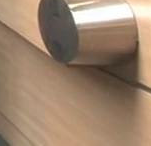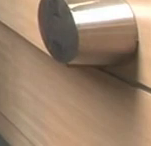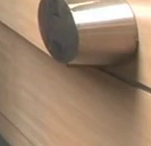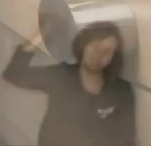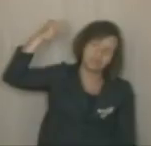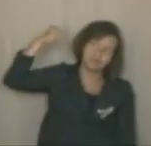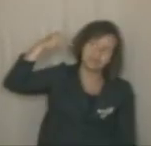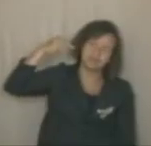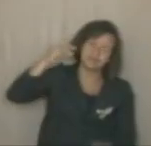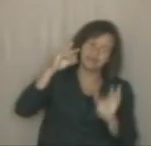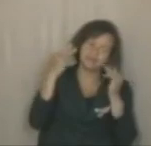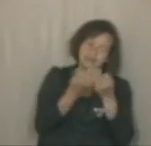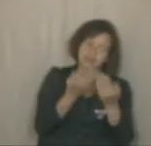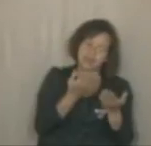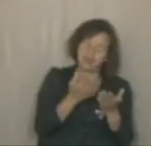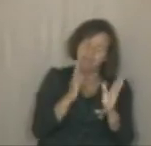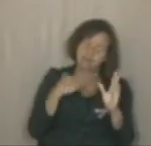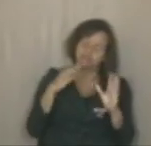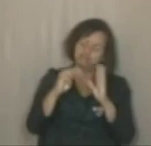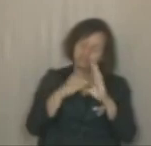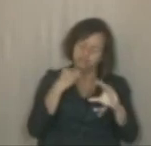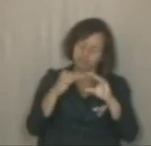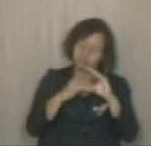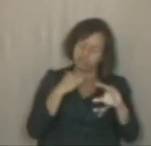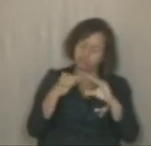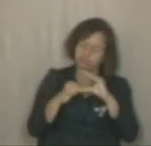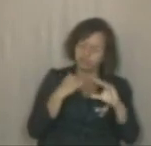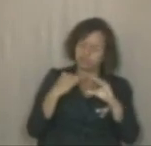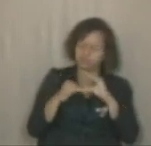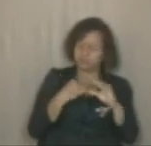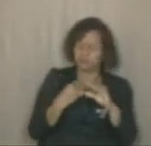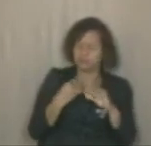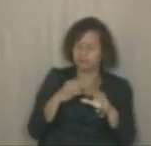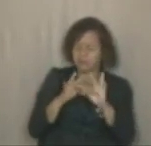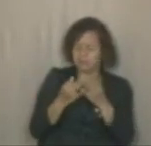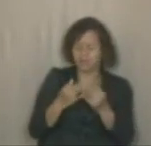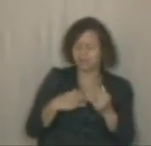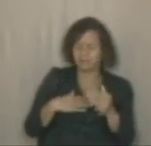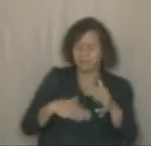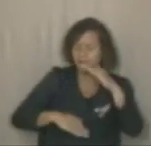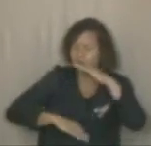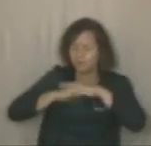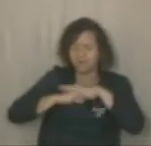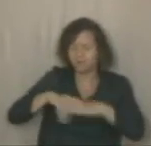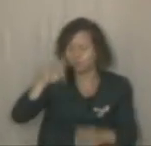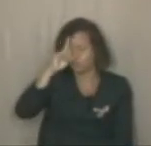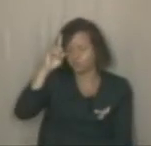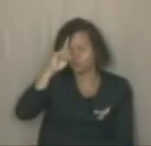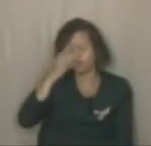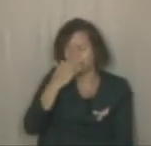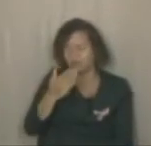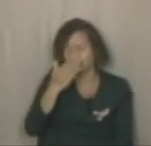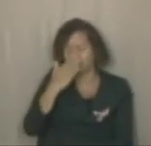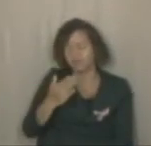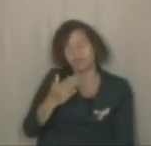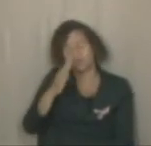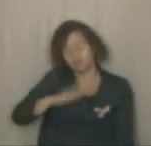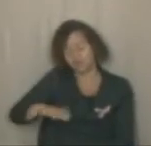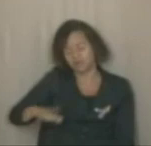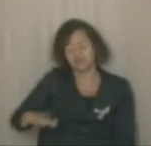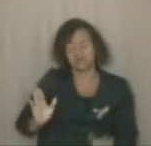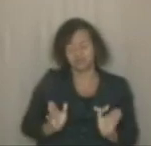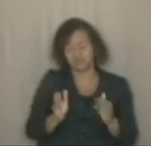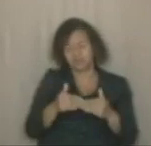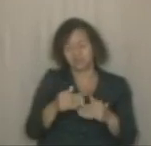de abril. Eu recebo muito no meu direct, muitas famílias que não aguentam todos os dias enfrentar o que enfrenta quando se tem uma criança